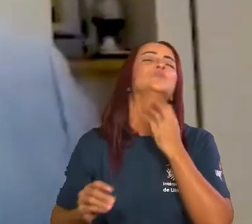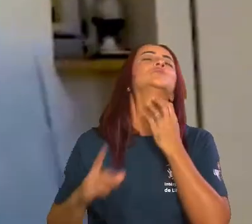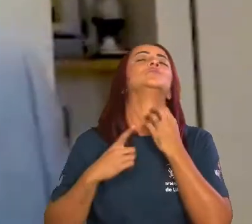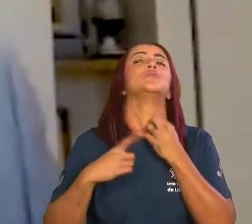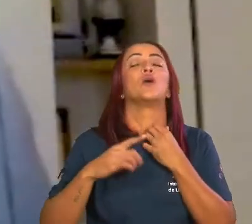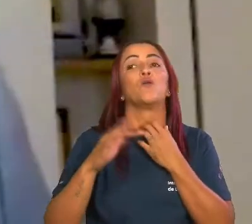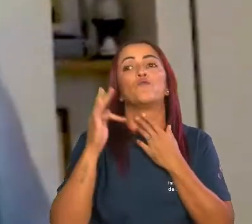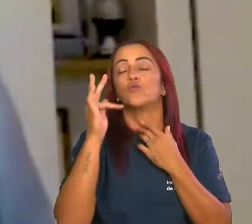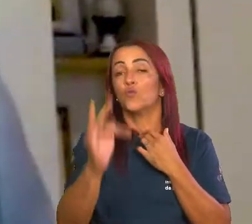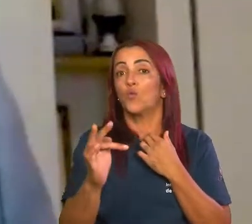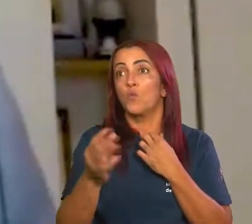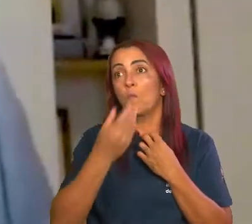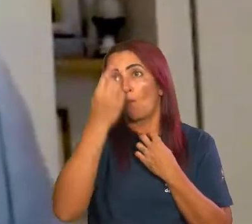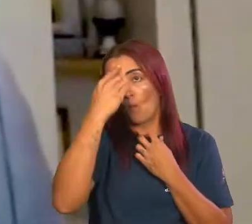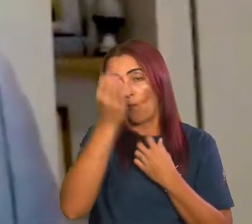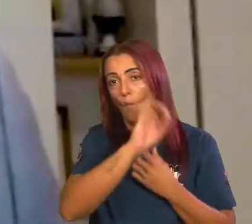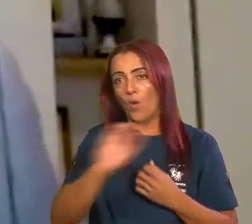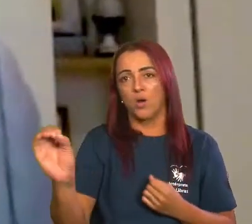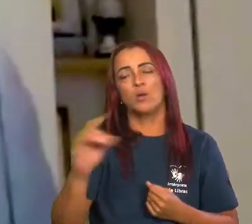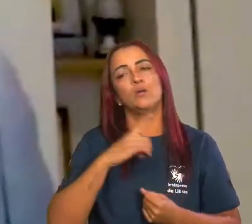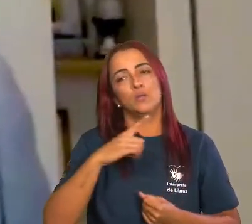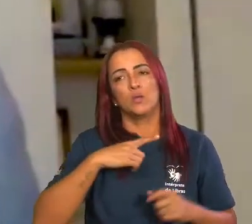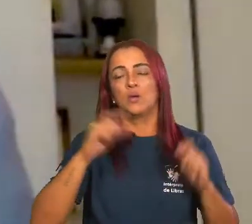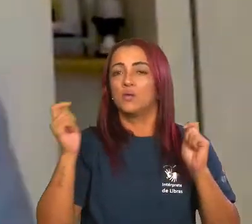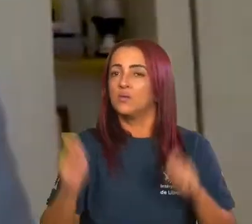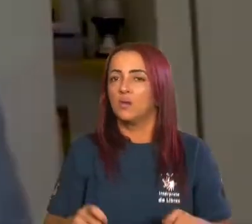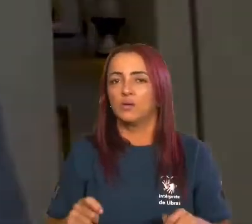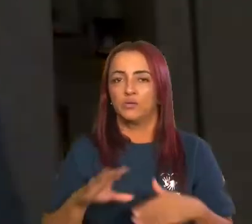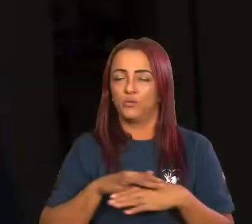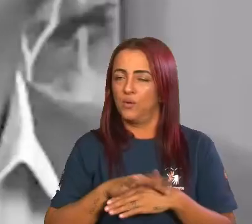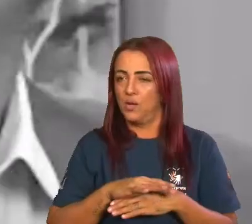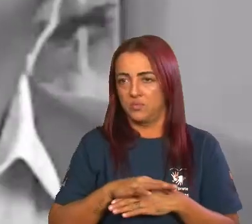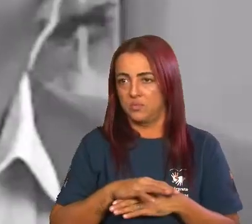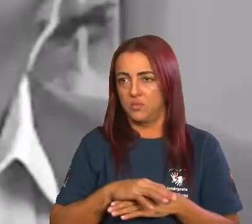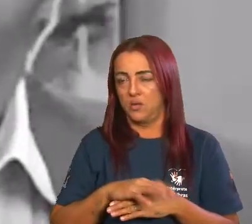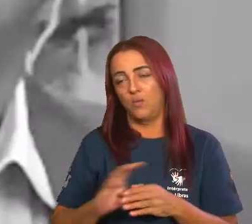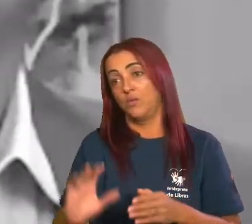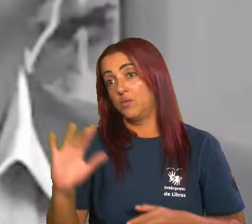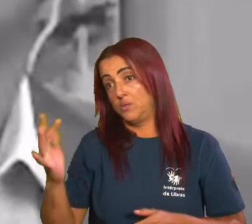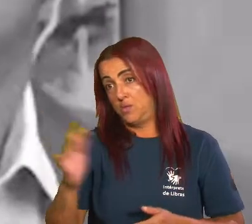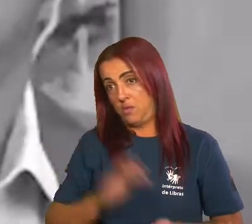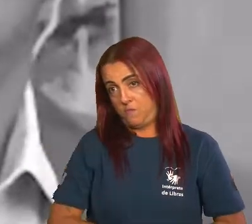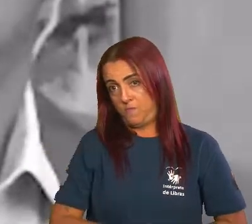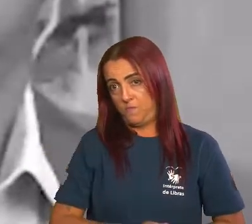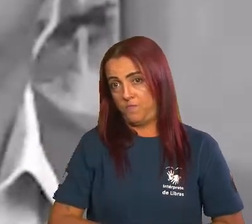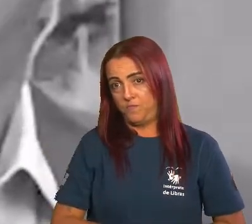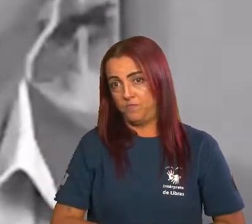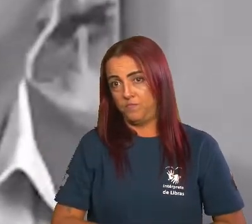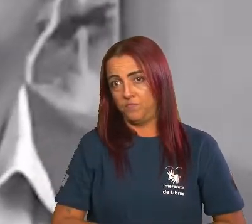não saber o que se faria com a doença, aconteceria.